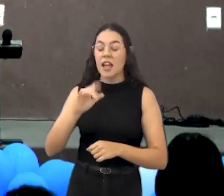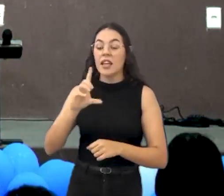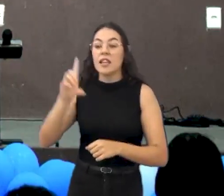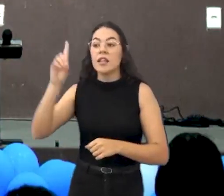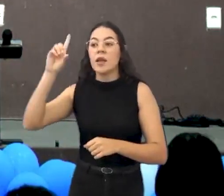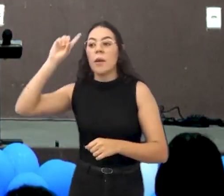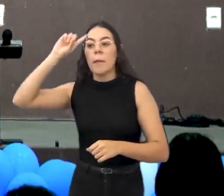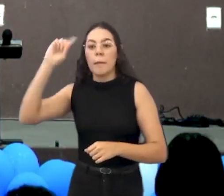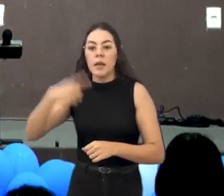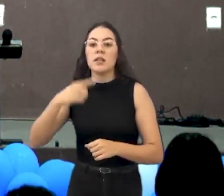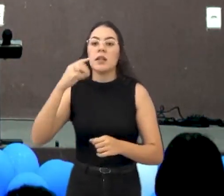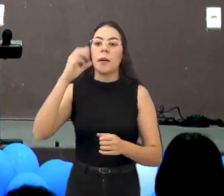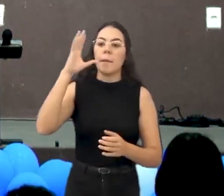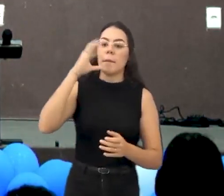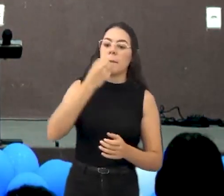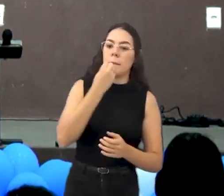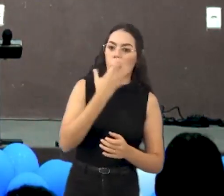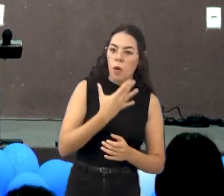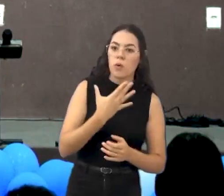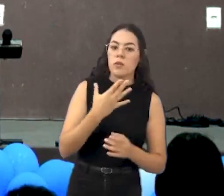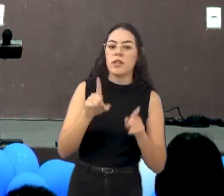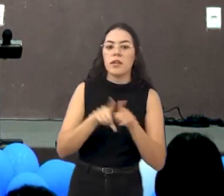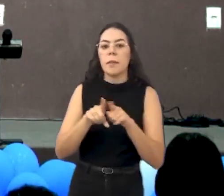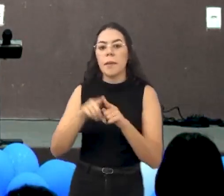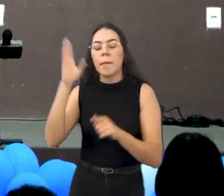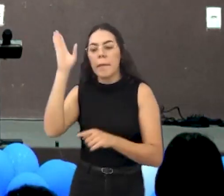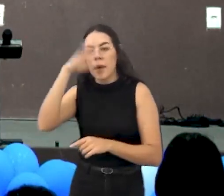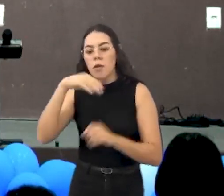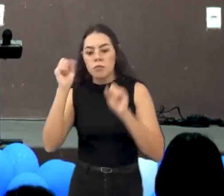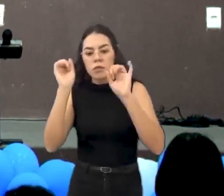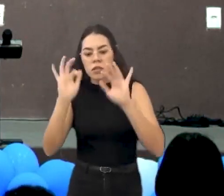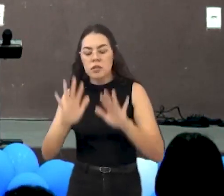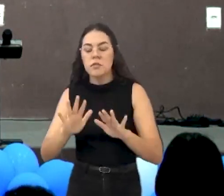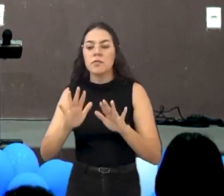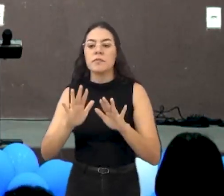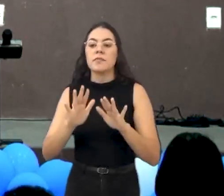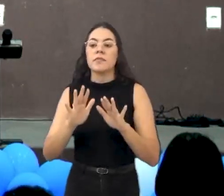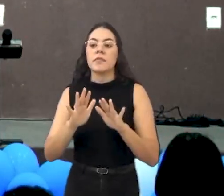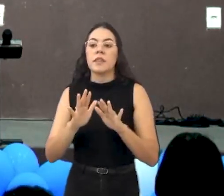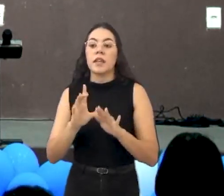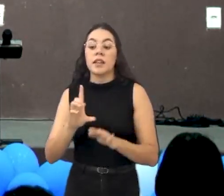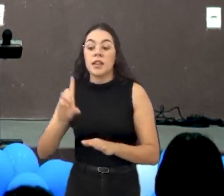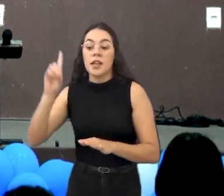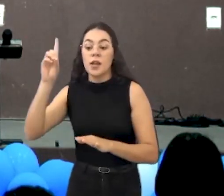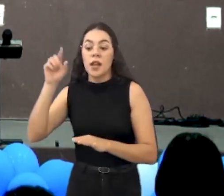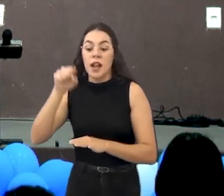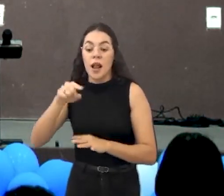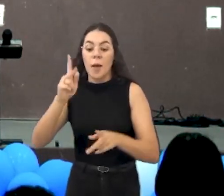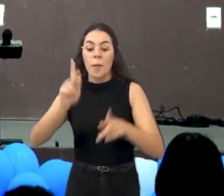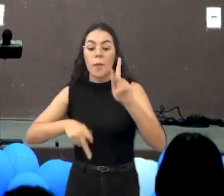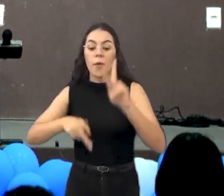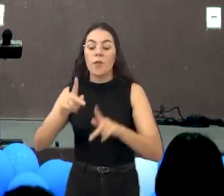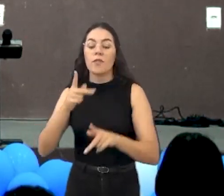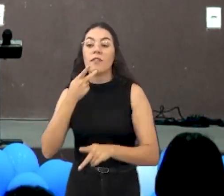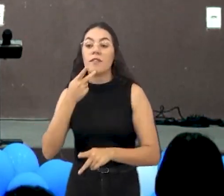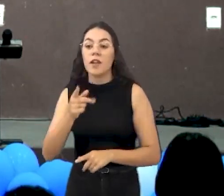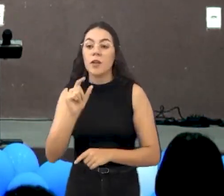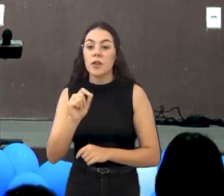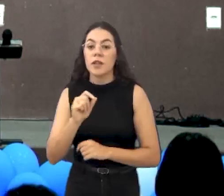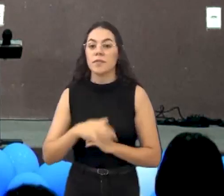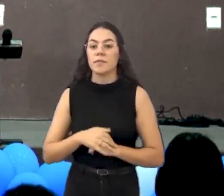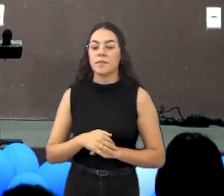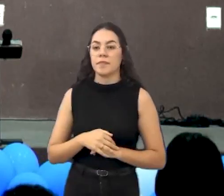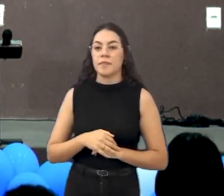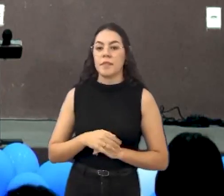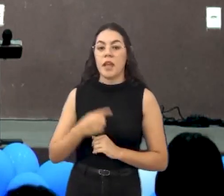maldições, porque a aliança ela é condicional. Deus está chegando para aquele povo e dizendo assim: